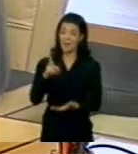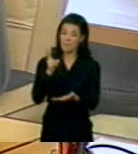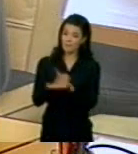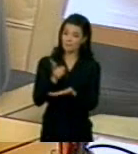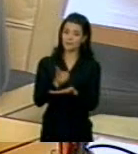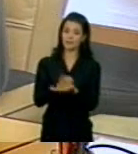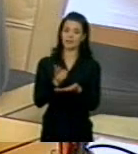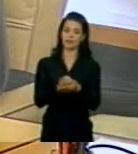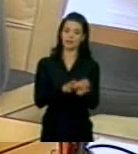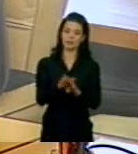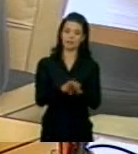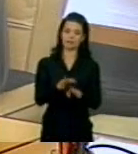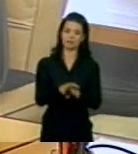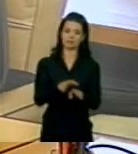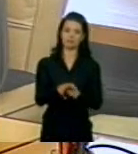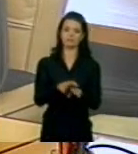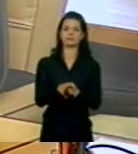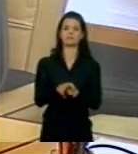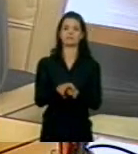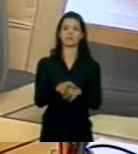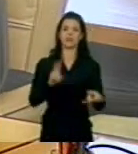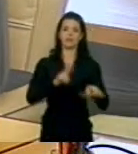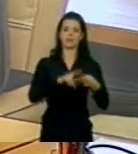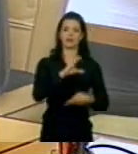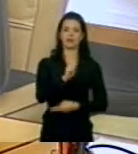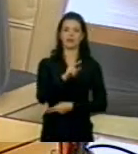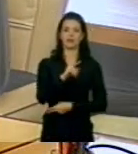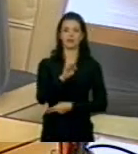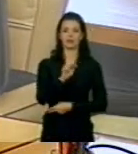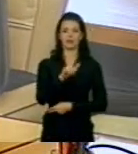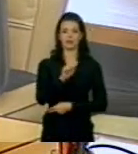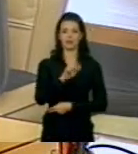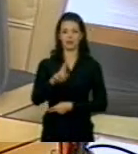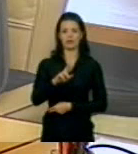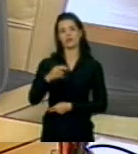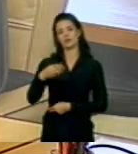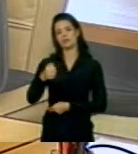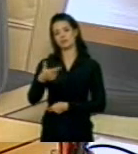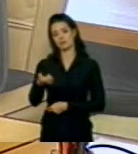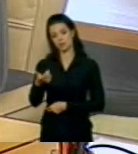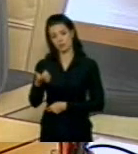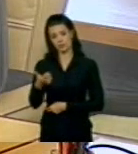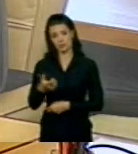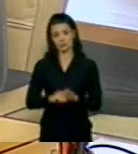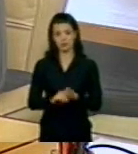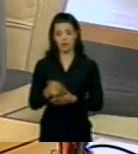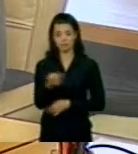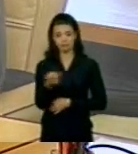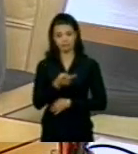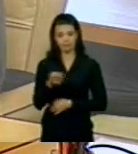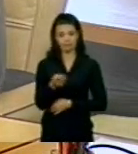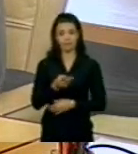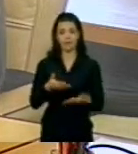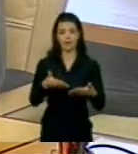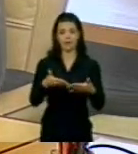que orienta a previsão da prisão cautelar do artigo 312, tendo aquelas a mesma natureza